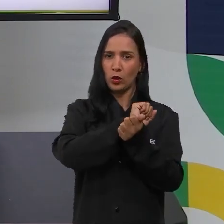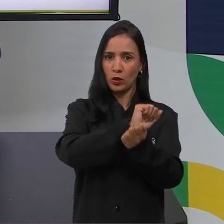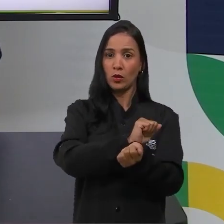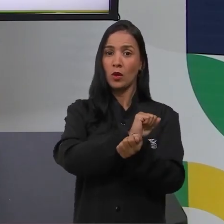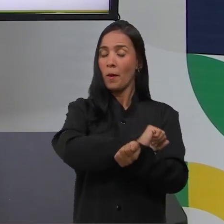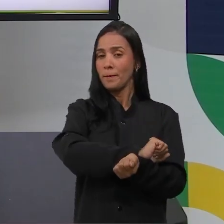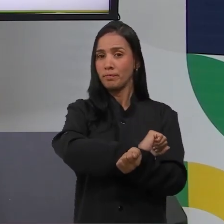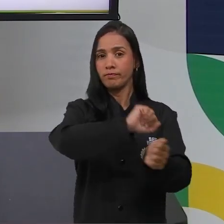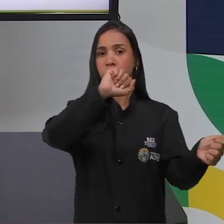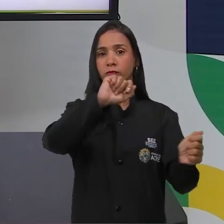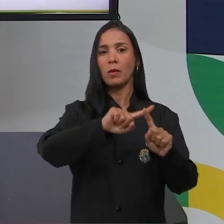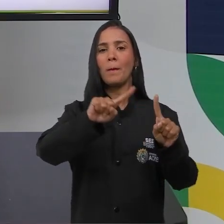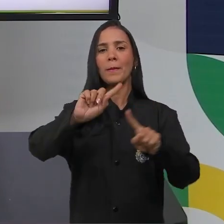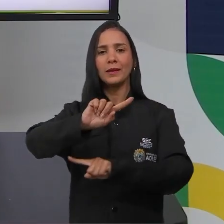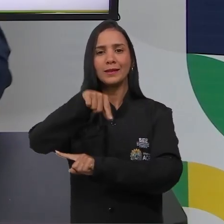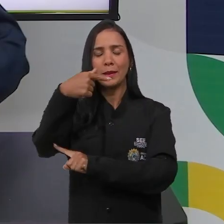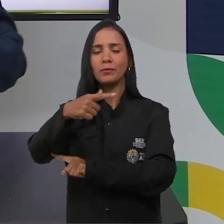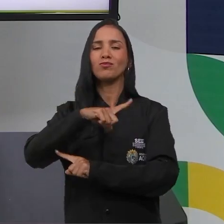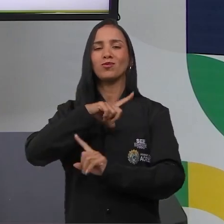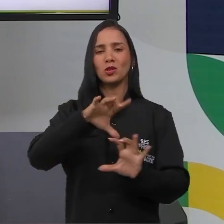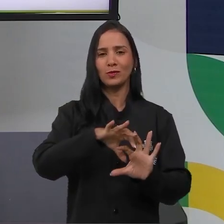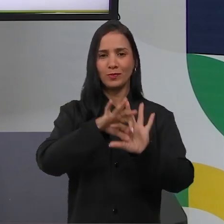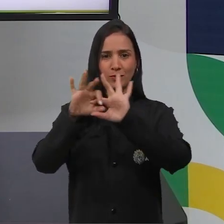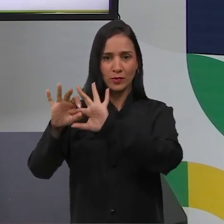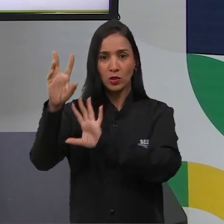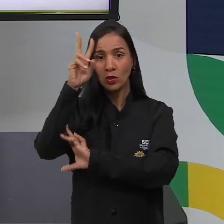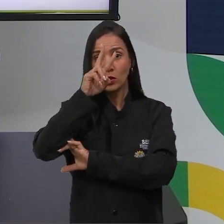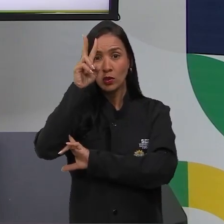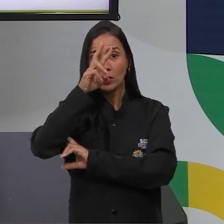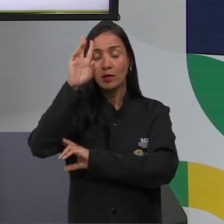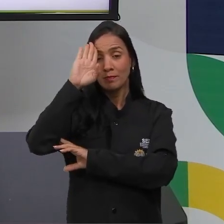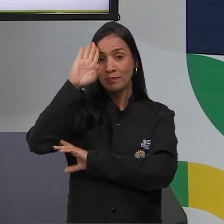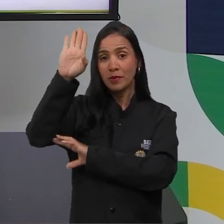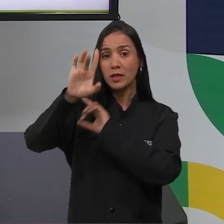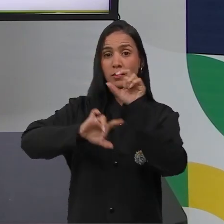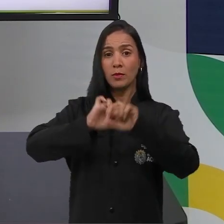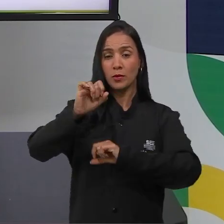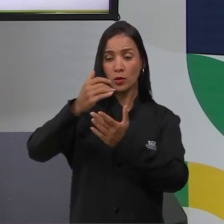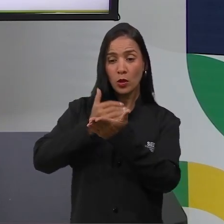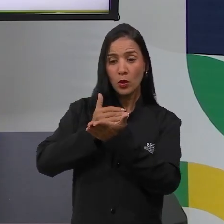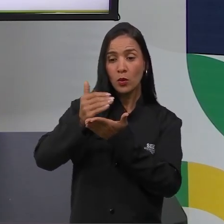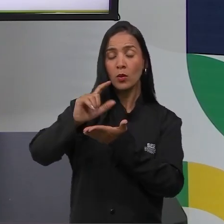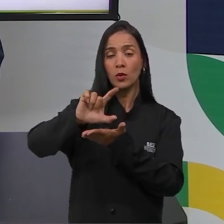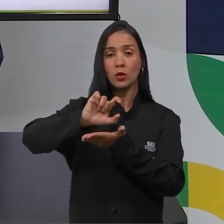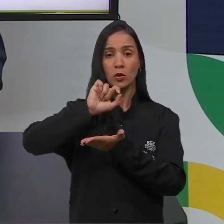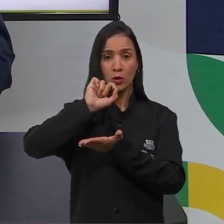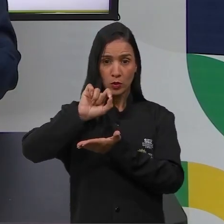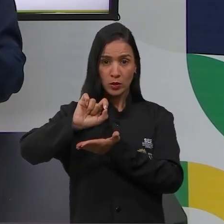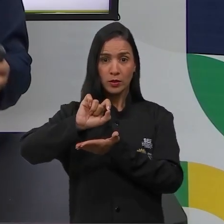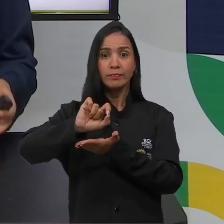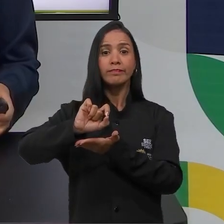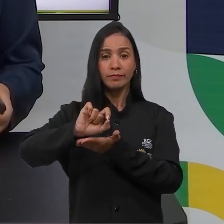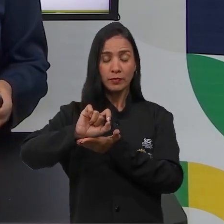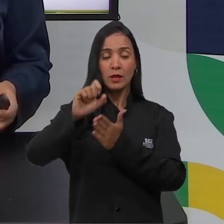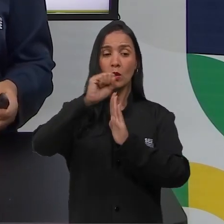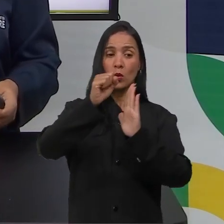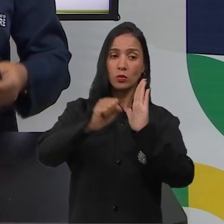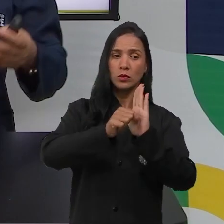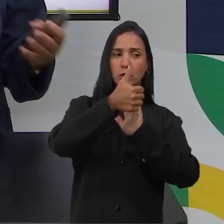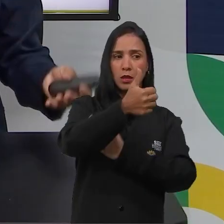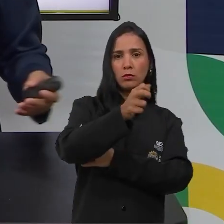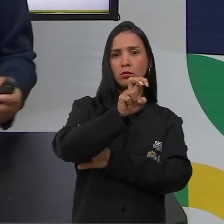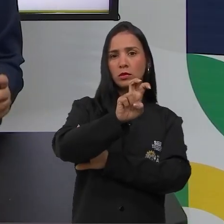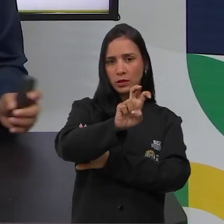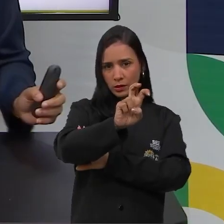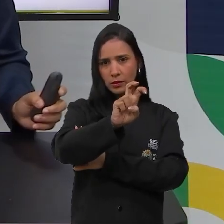contexto histórico aqui, que faz parte principalmente, que deu início aí, principalmente durante o século XV, e